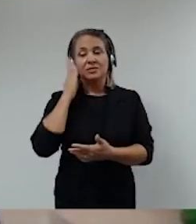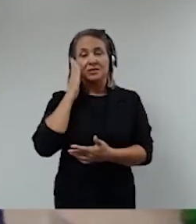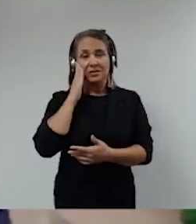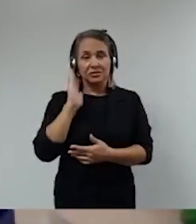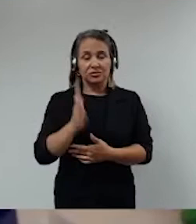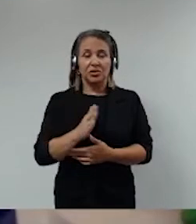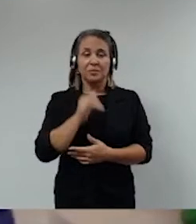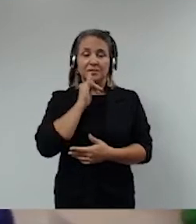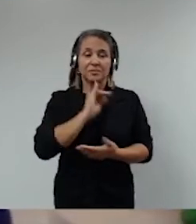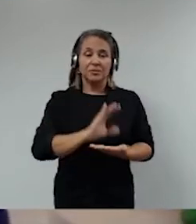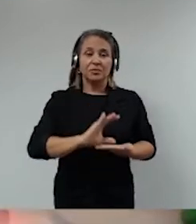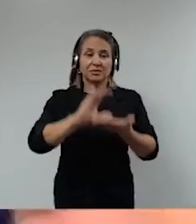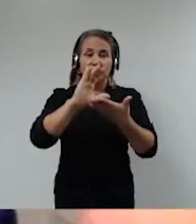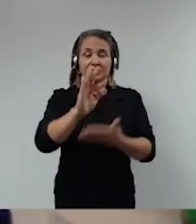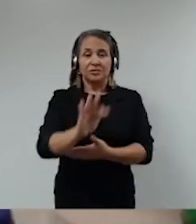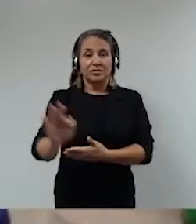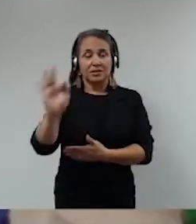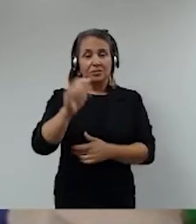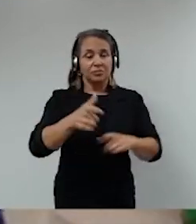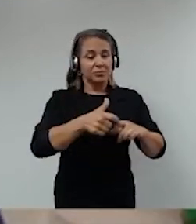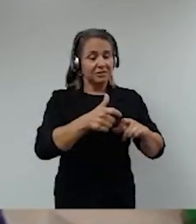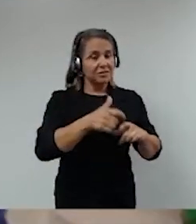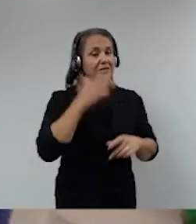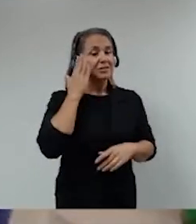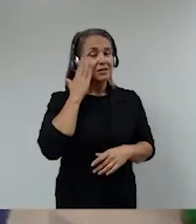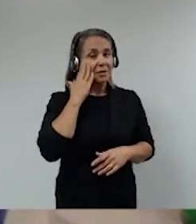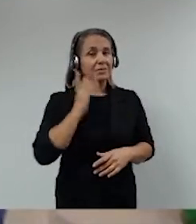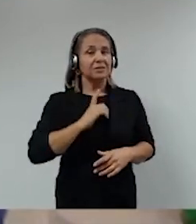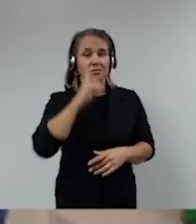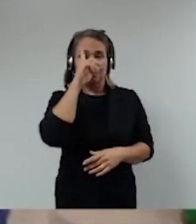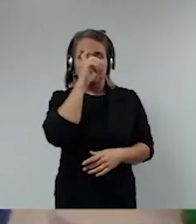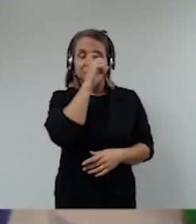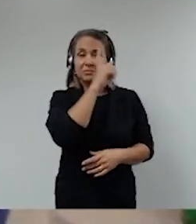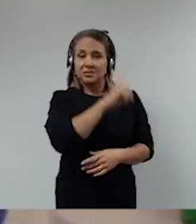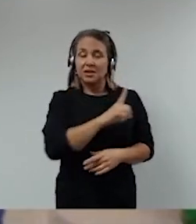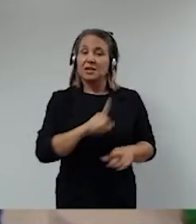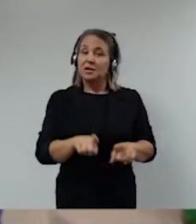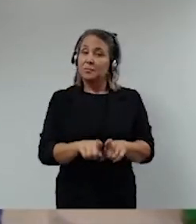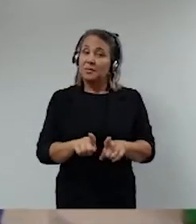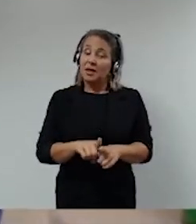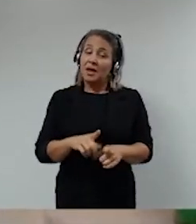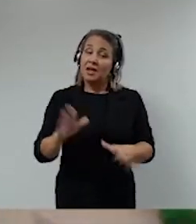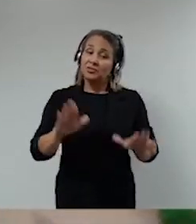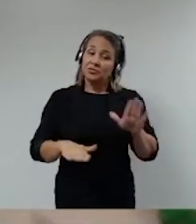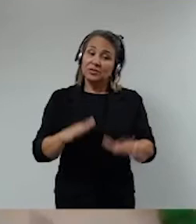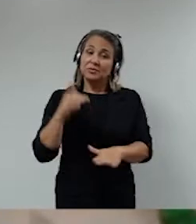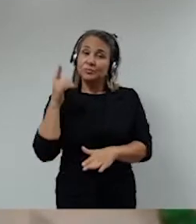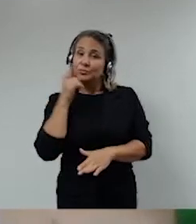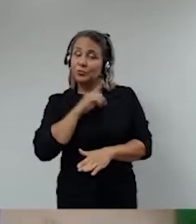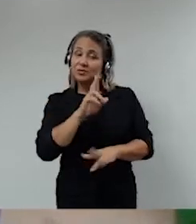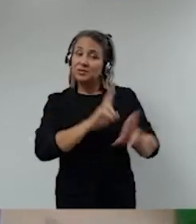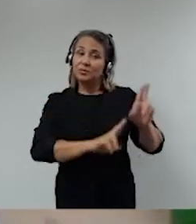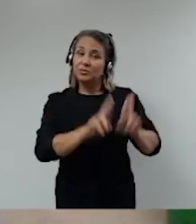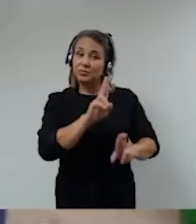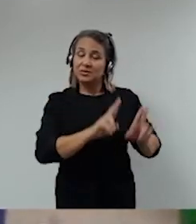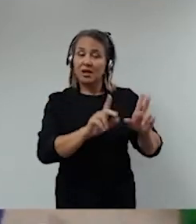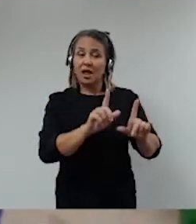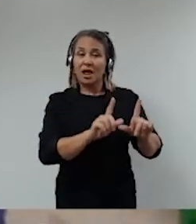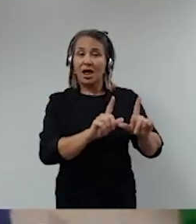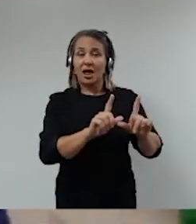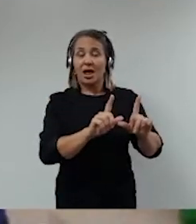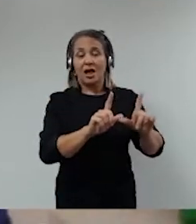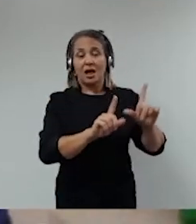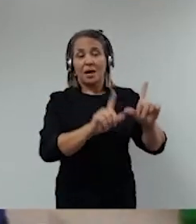de Medicina, por exemplo, entende que há uma dificuldade e até uma impossibilidade da utilização da